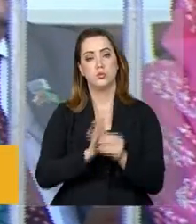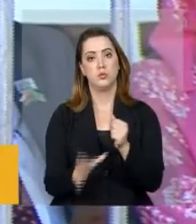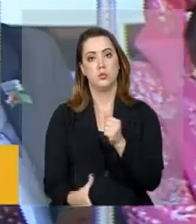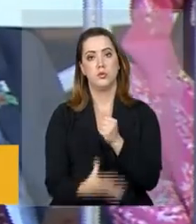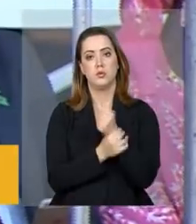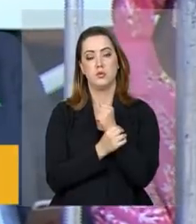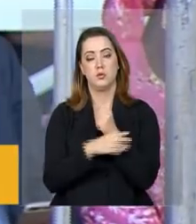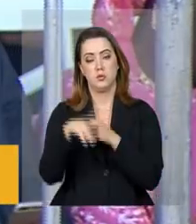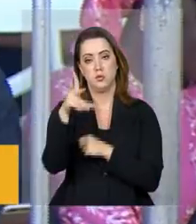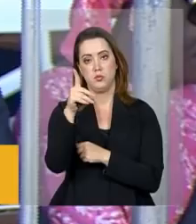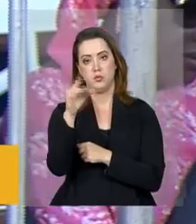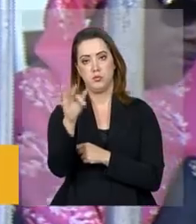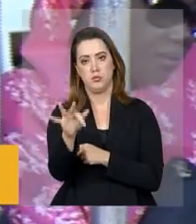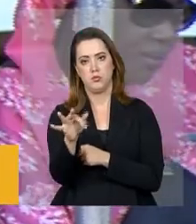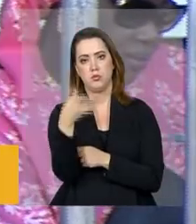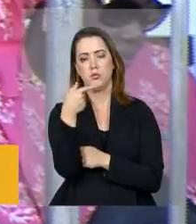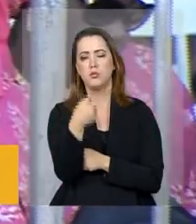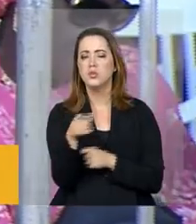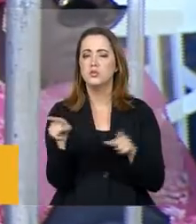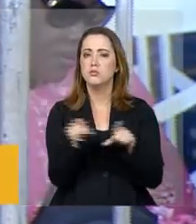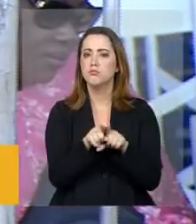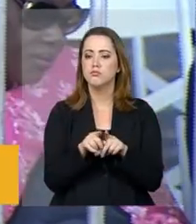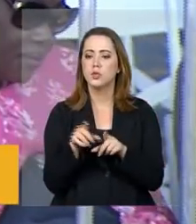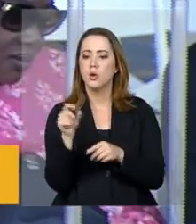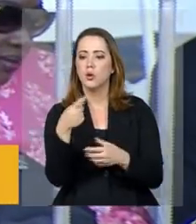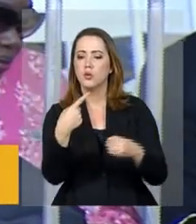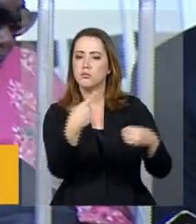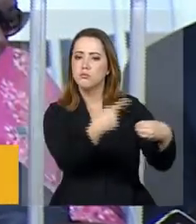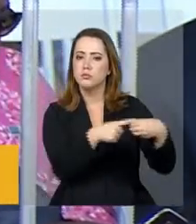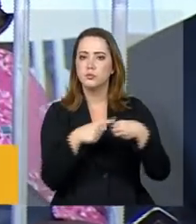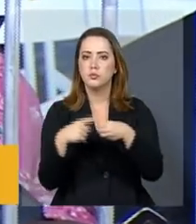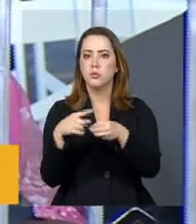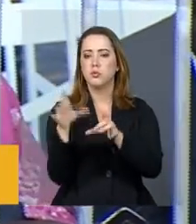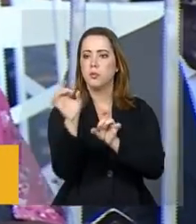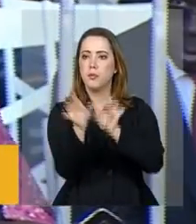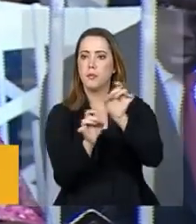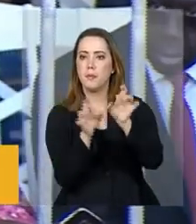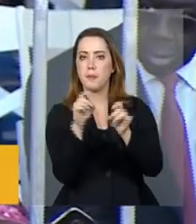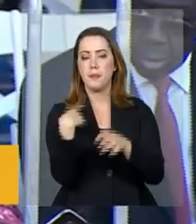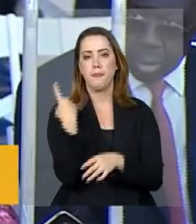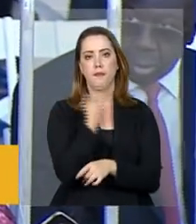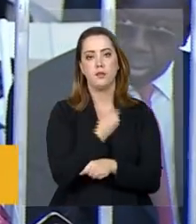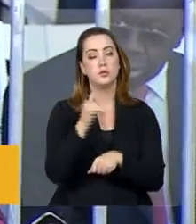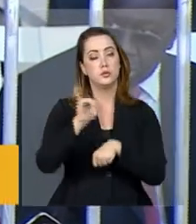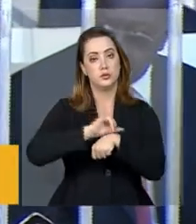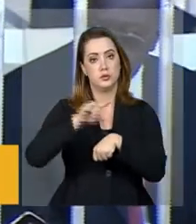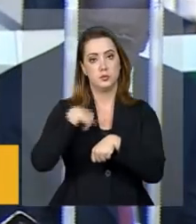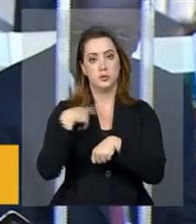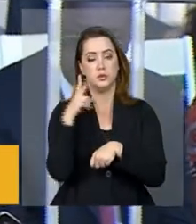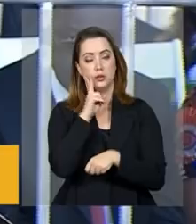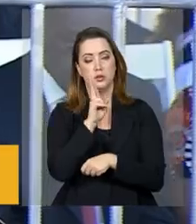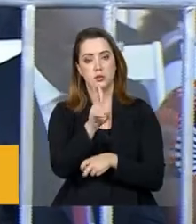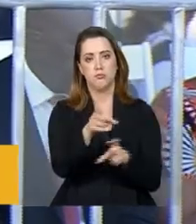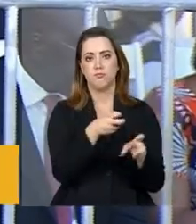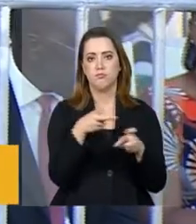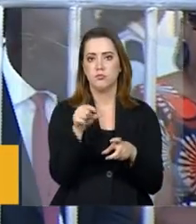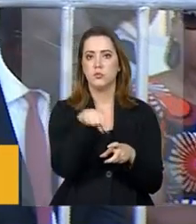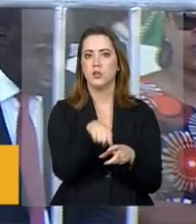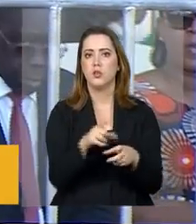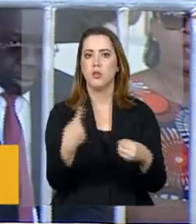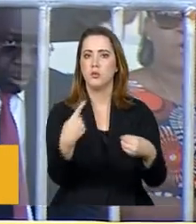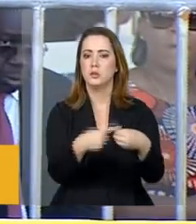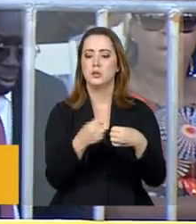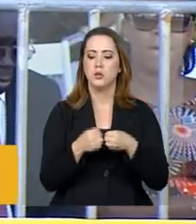Distrito Federal em pontos específicos. A nossa capital, a nossa cidade, ela tem essa característica de áreas